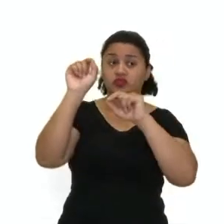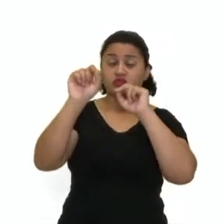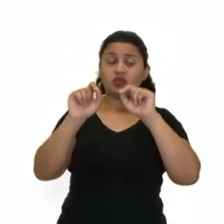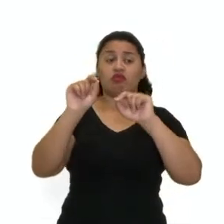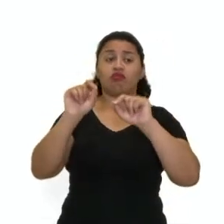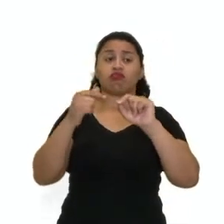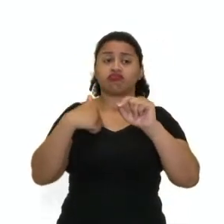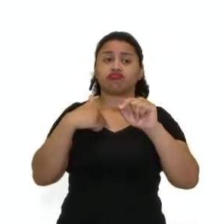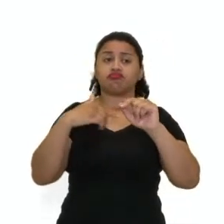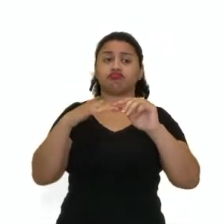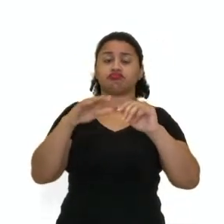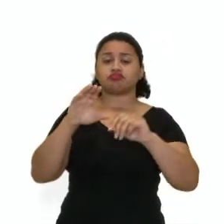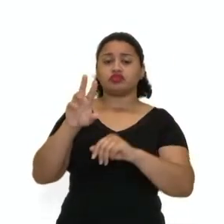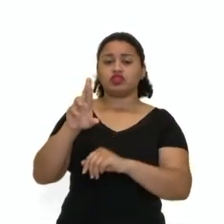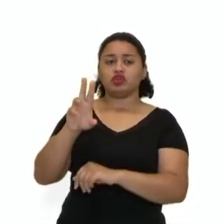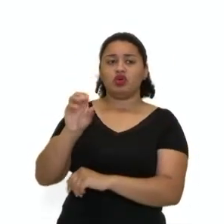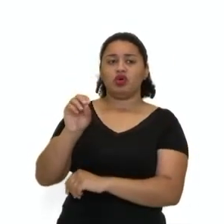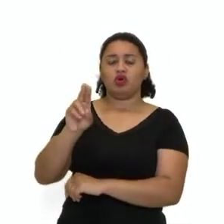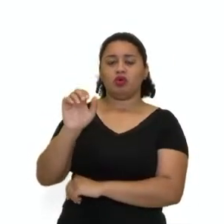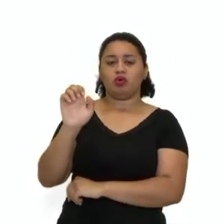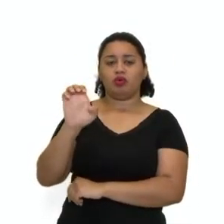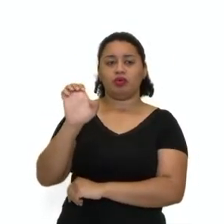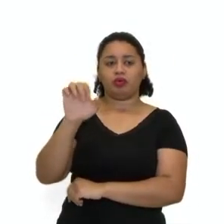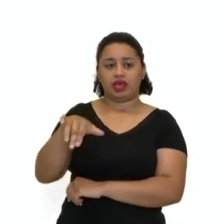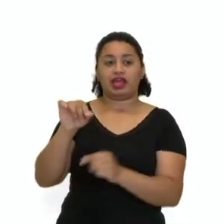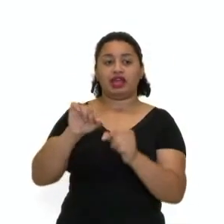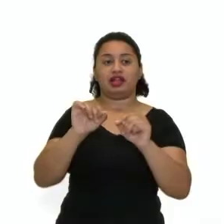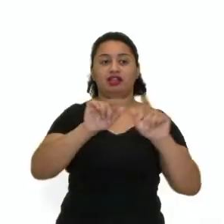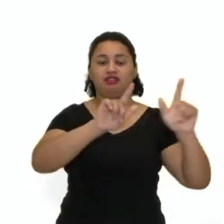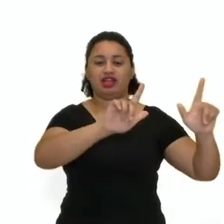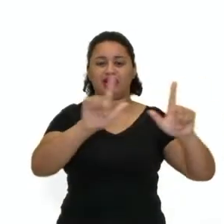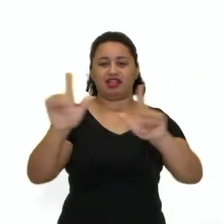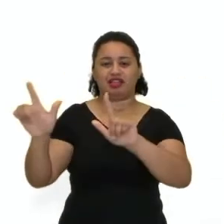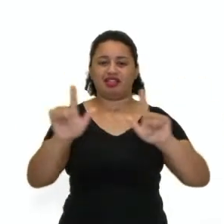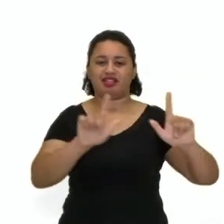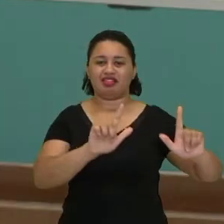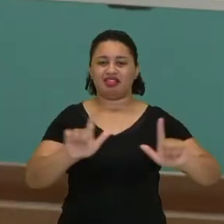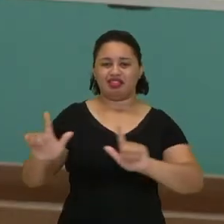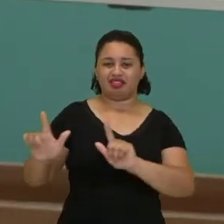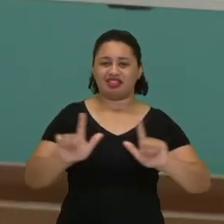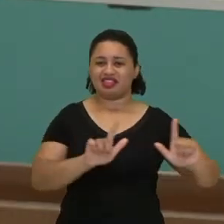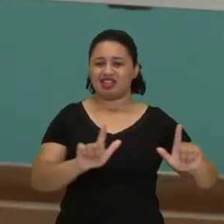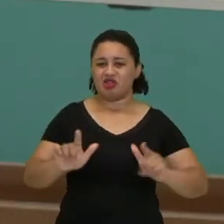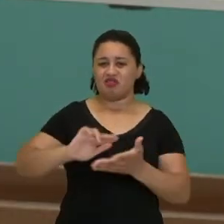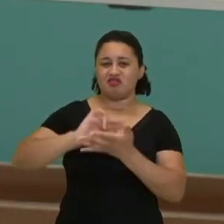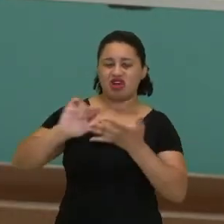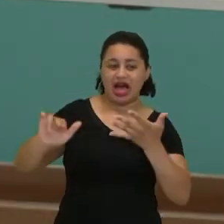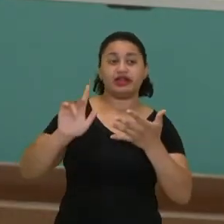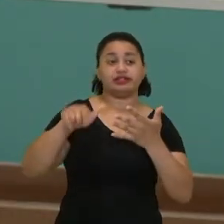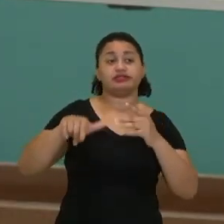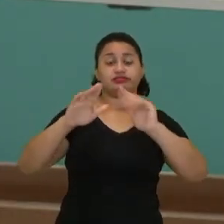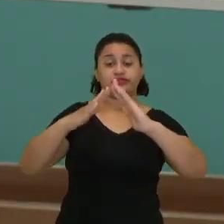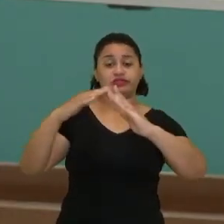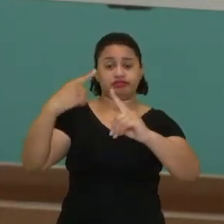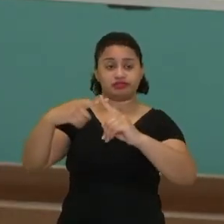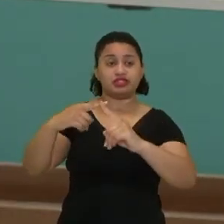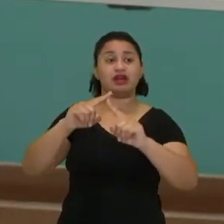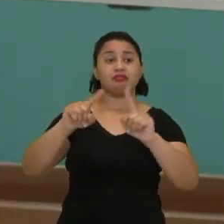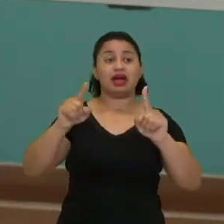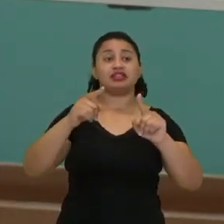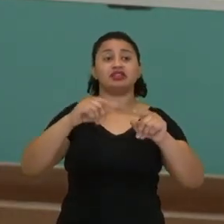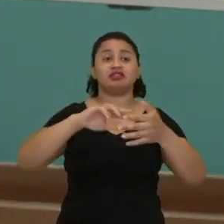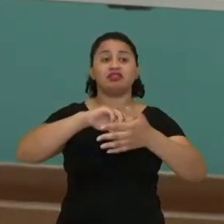Rouen. Ele faz mais de 10 pinturas da mesma fachada da igreja, né? Só que em diferentes horários